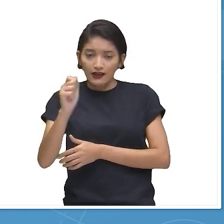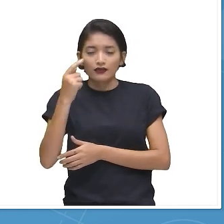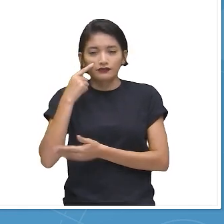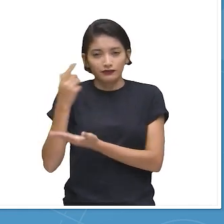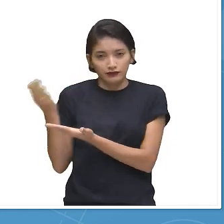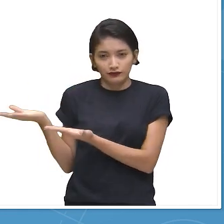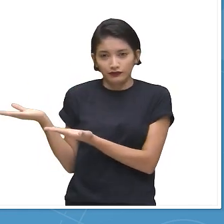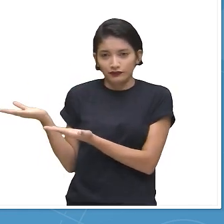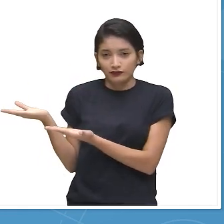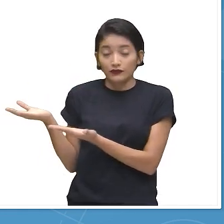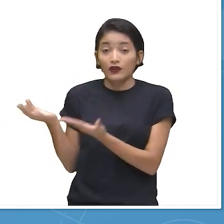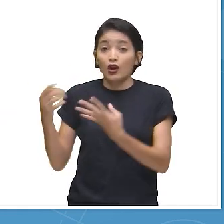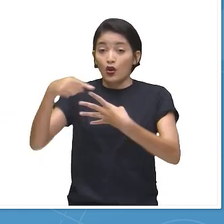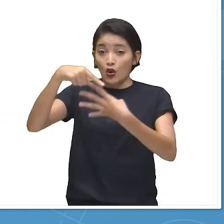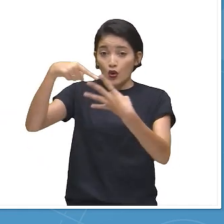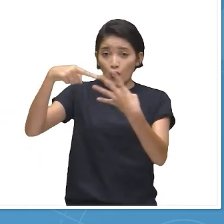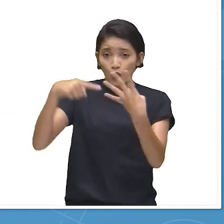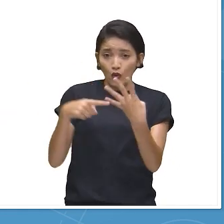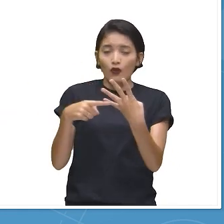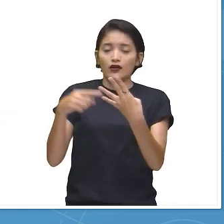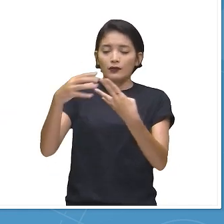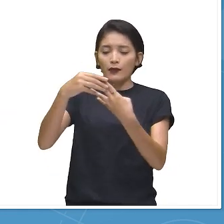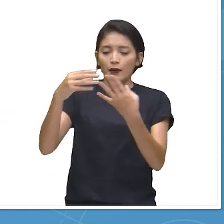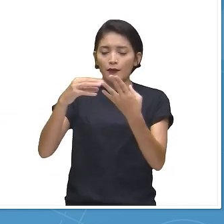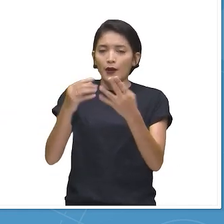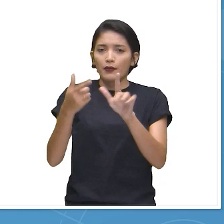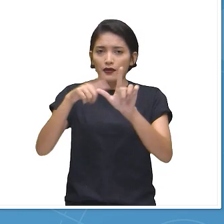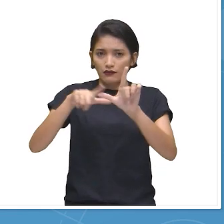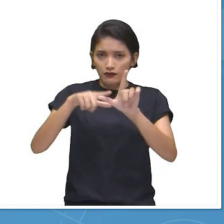gaguejada, 4 sílabas.